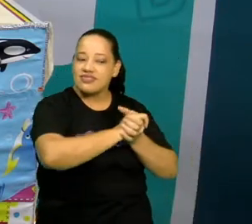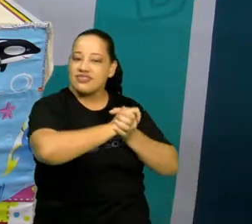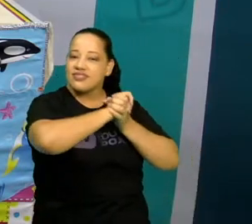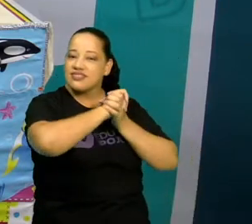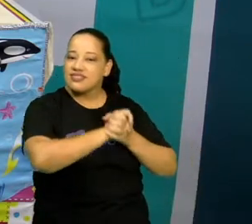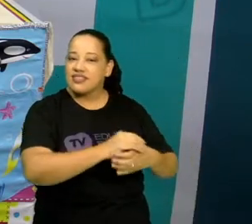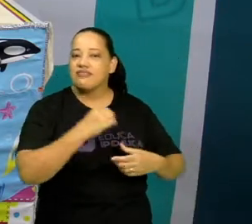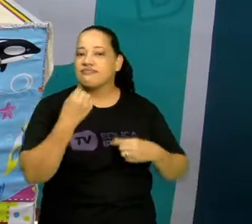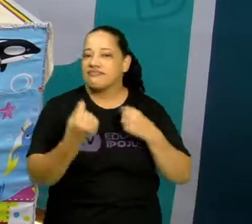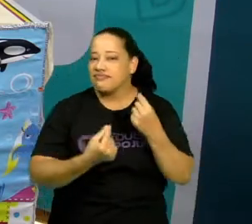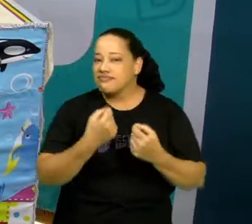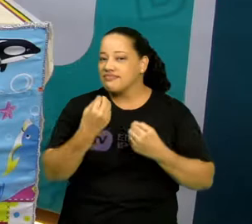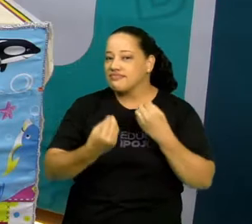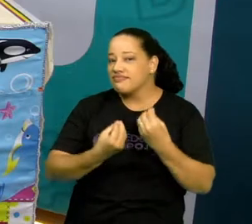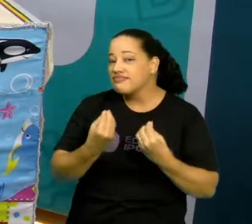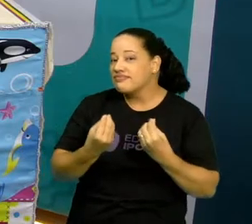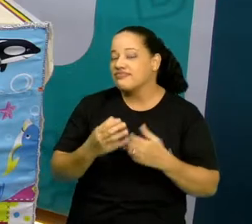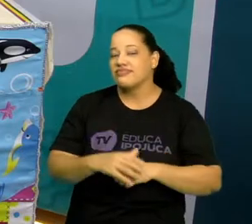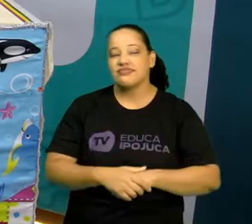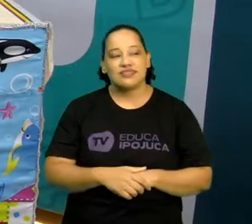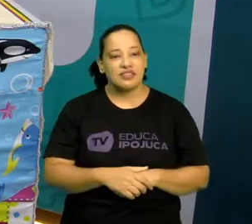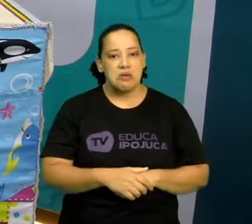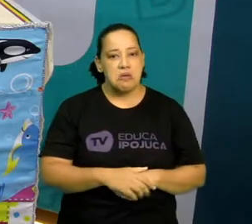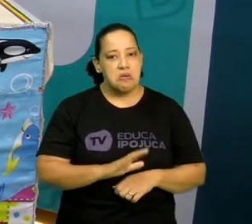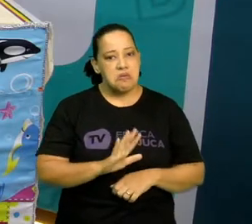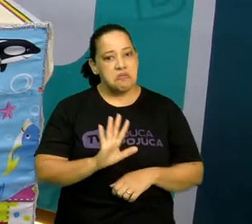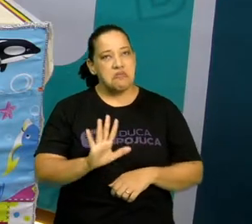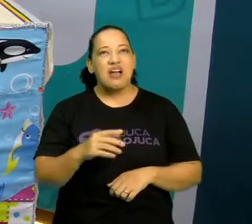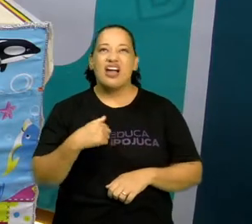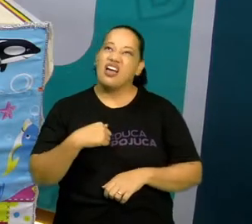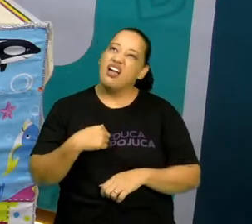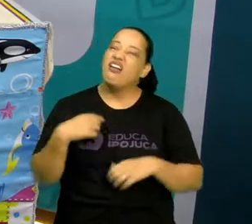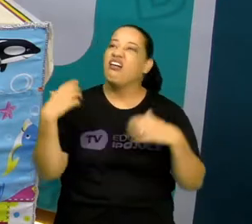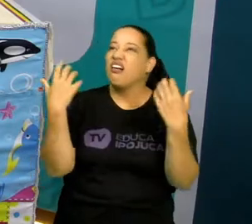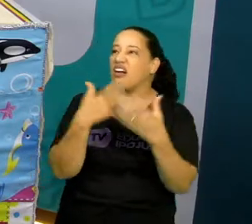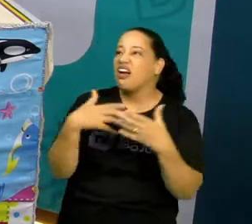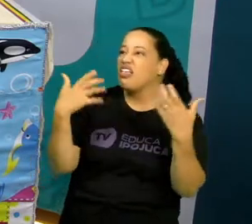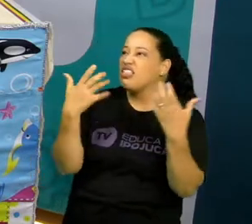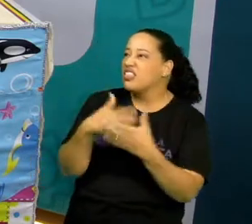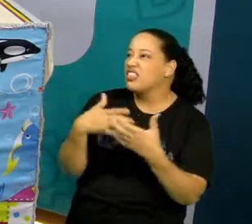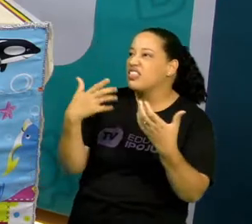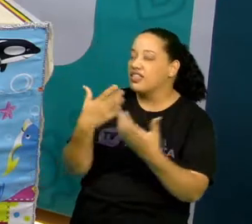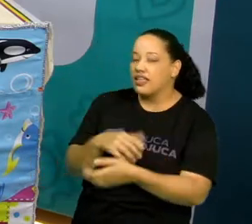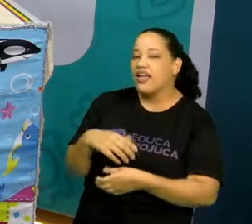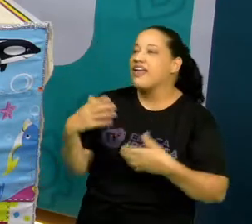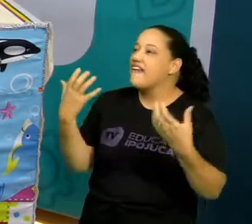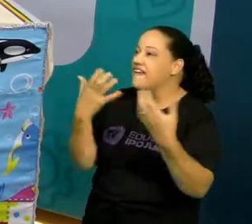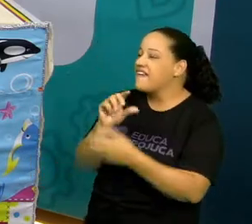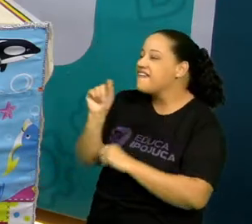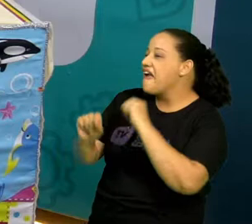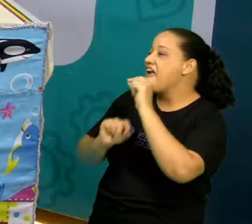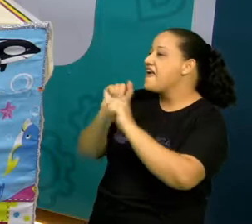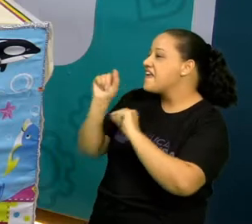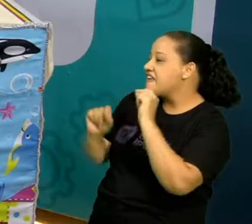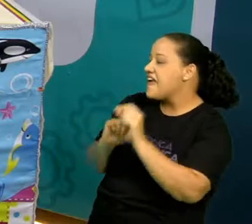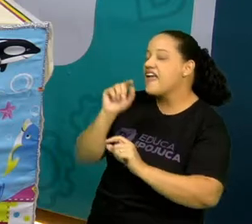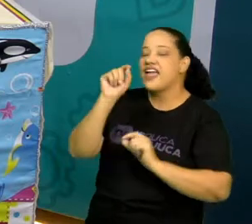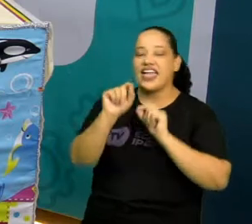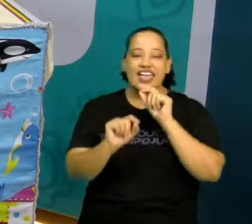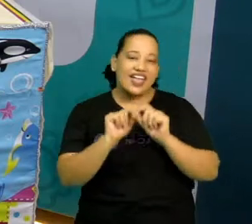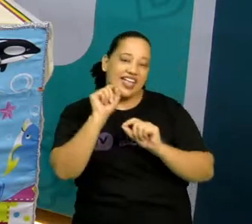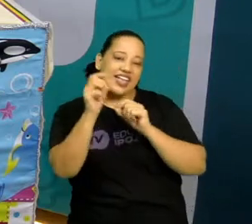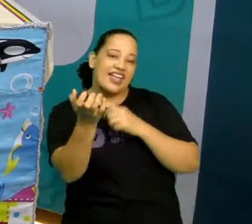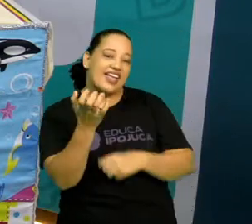Quem quer casar comigo? Ah, mas aí desse jeito não vai aparecer nenhum pretendente, Leiturinha. Então vou cantar. Vamos lá. quer